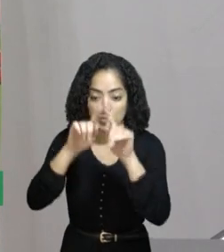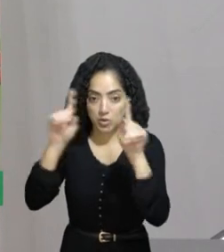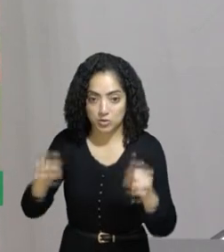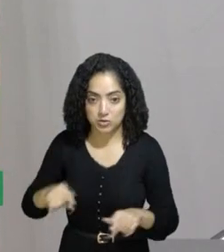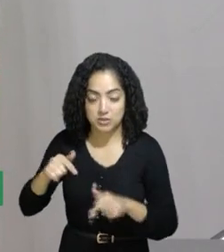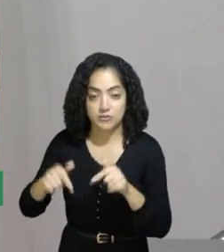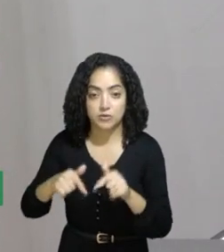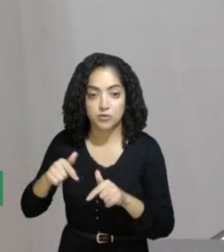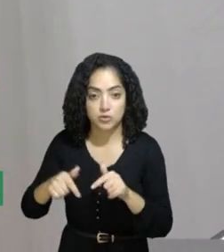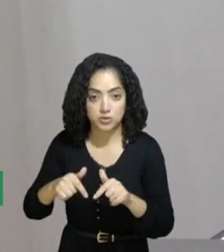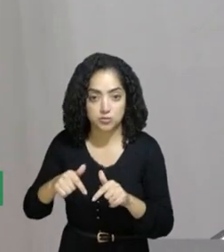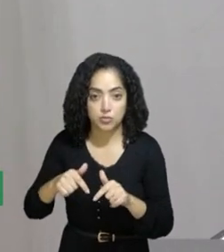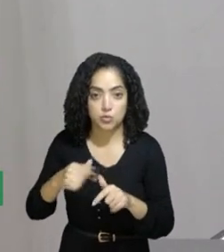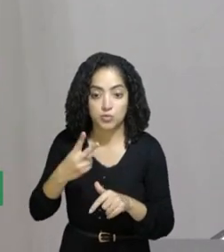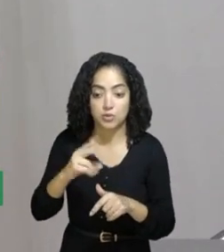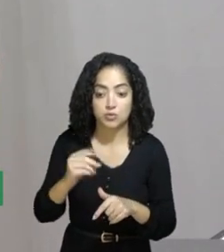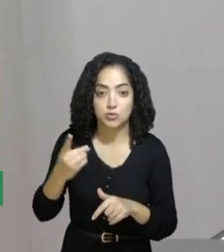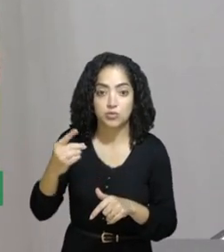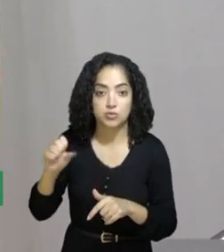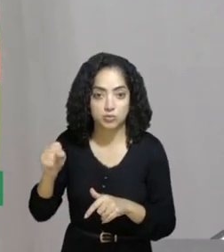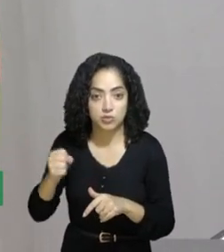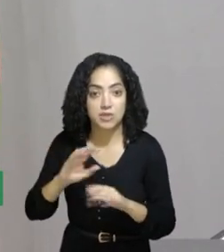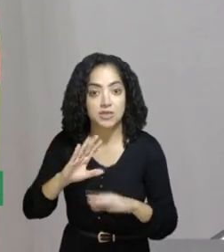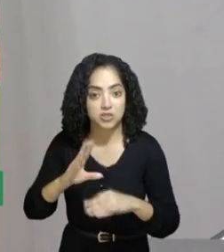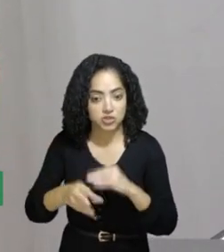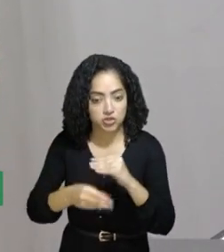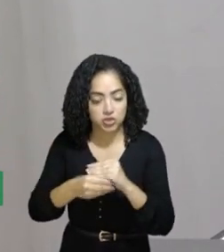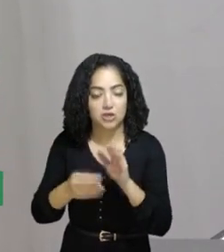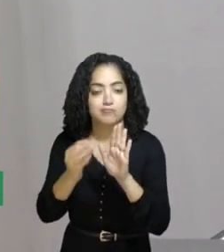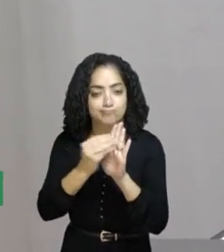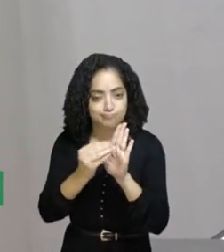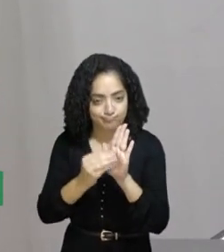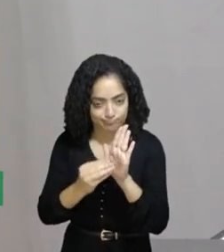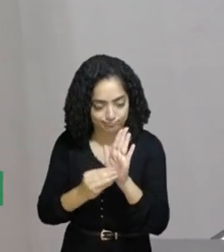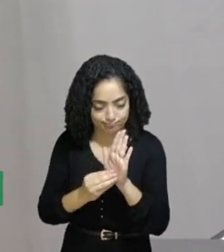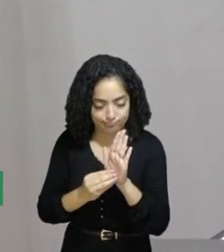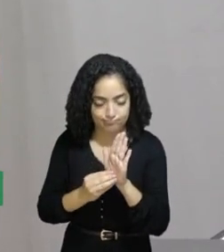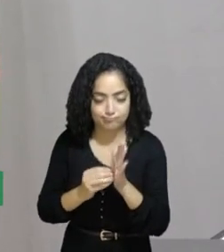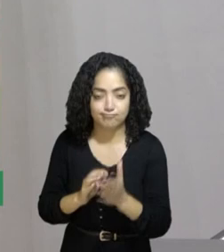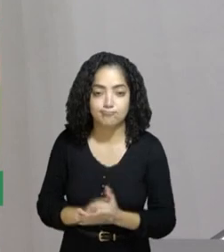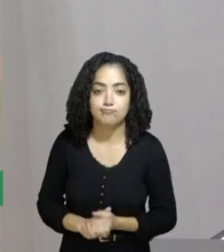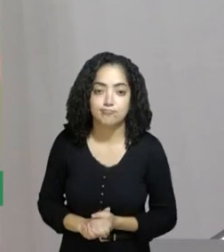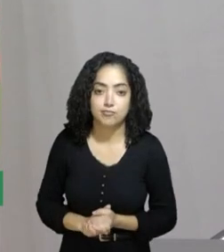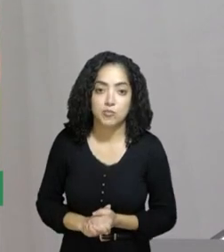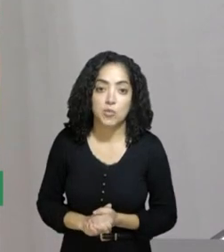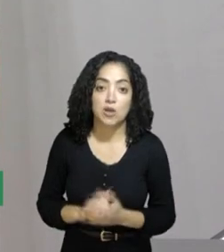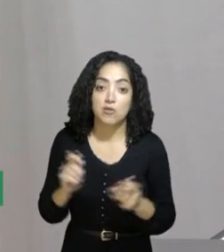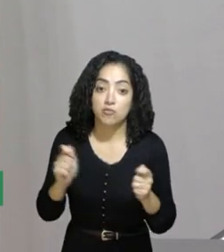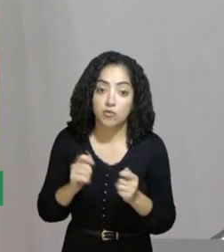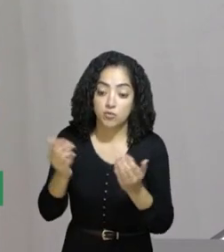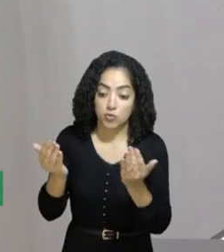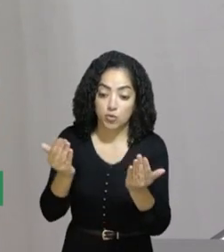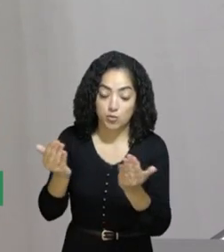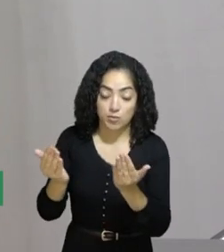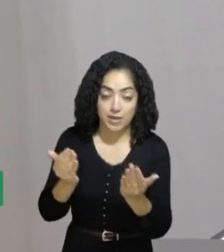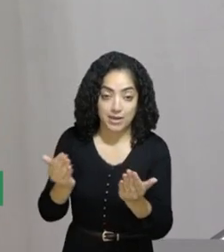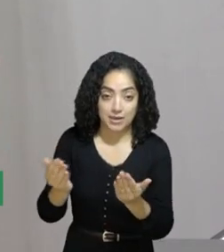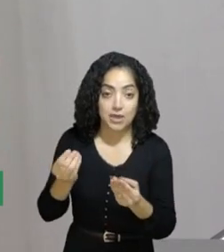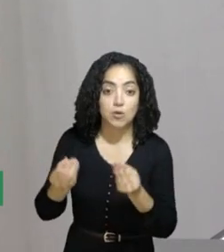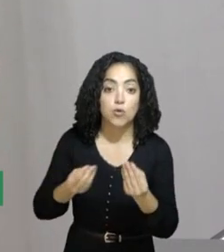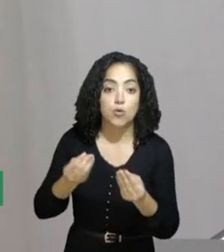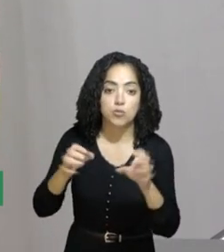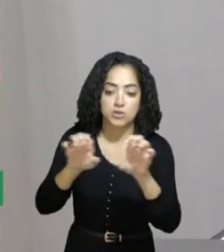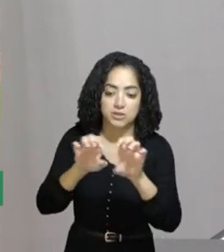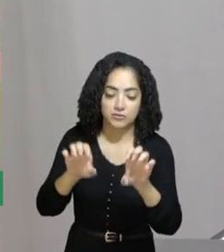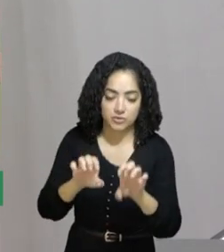2018, que já fazia parte dos autos do processo, foi possível comparar a situação estrutural